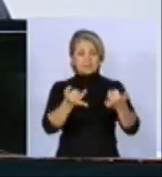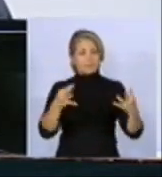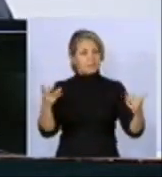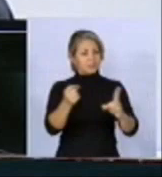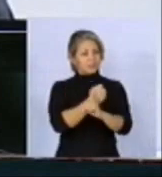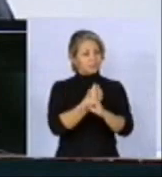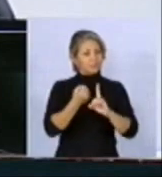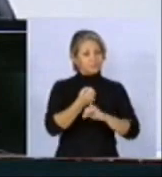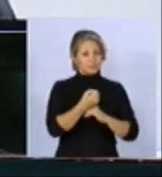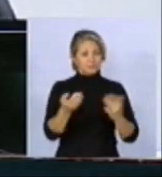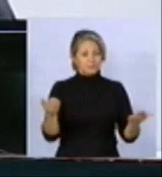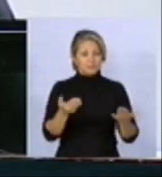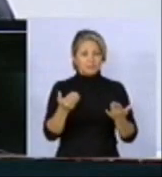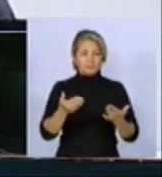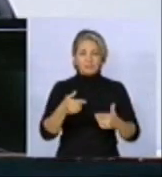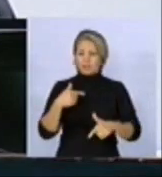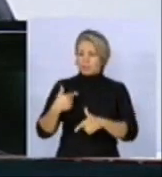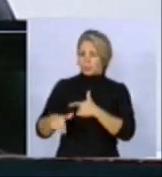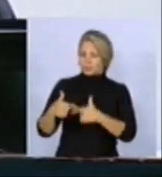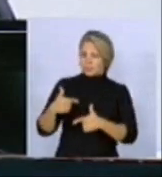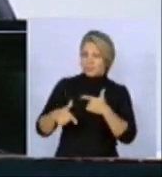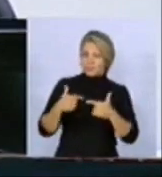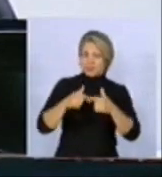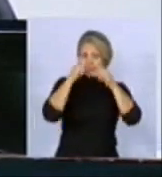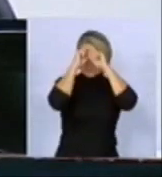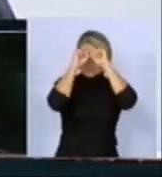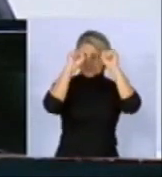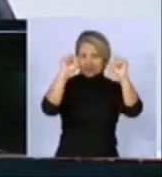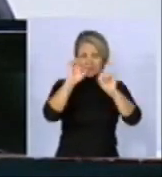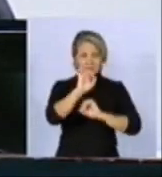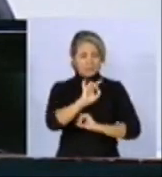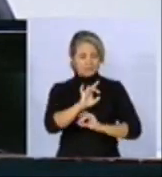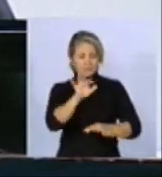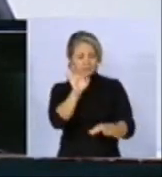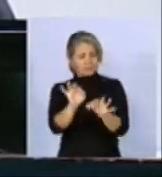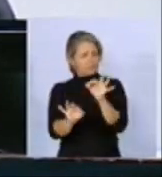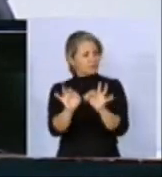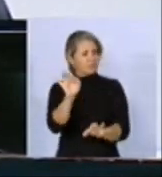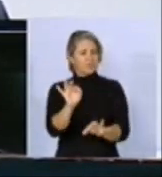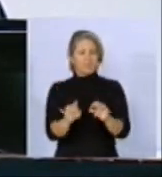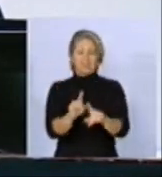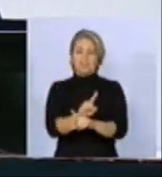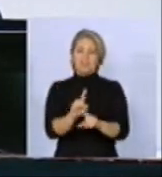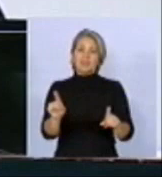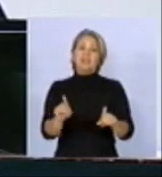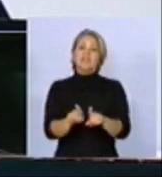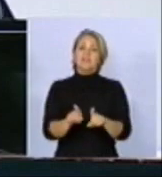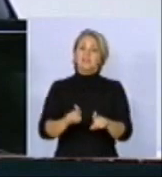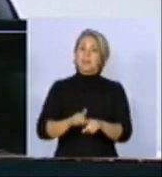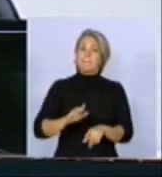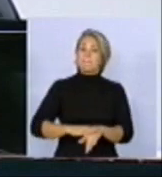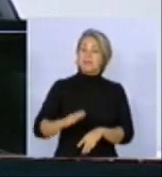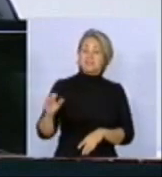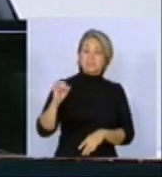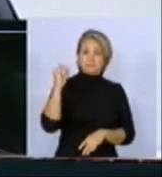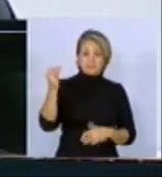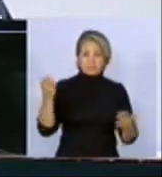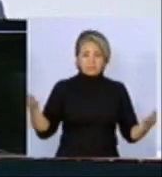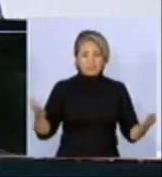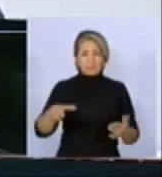sociedade que a tarefa do magistrado não é só uma tarefa de julgar é uma tarefa acima de tudo de